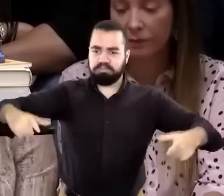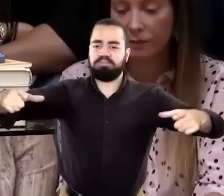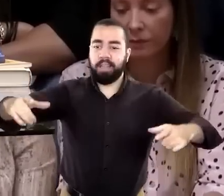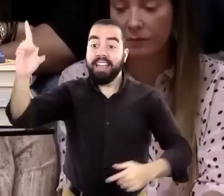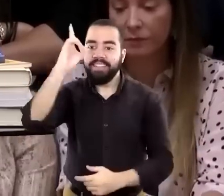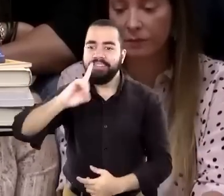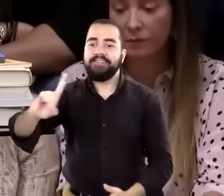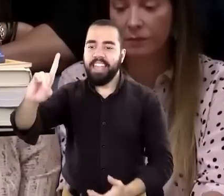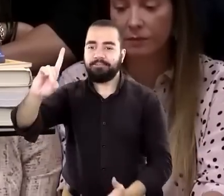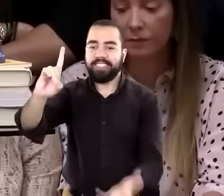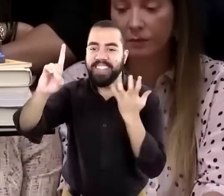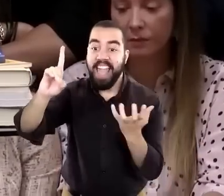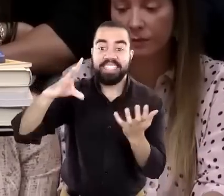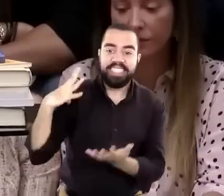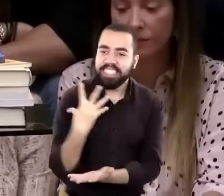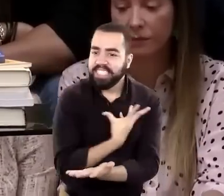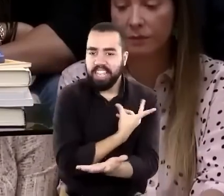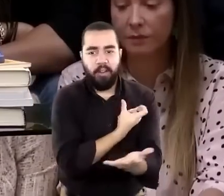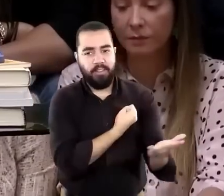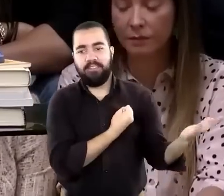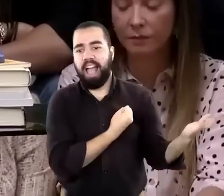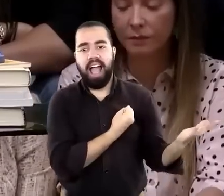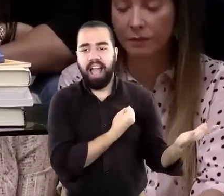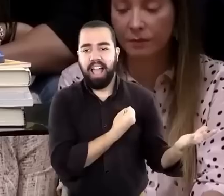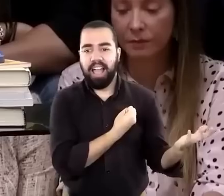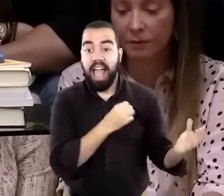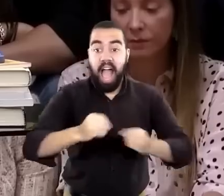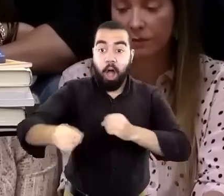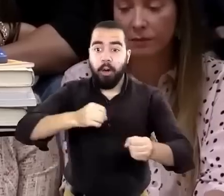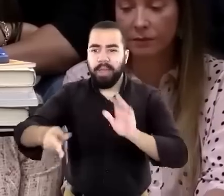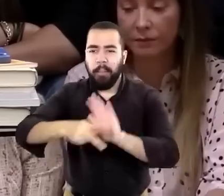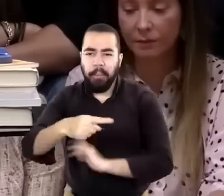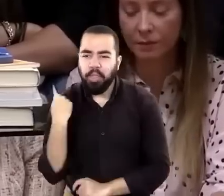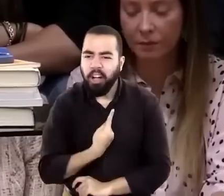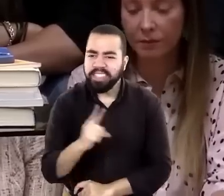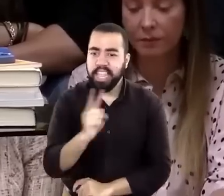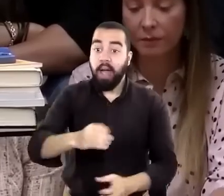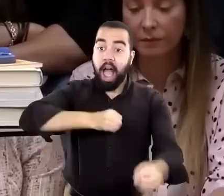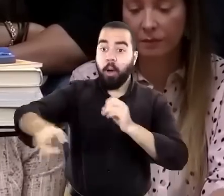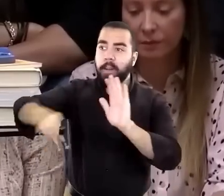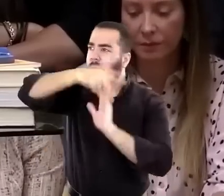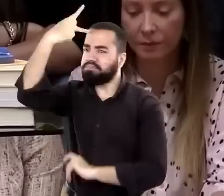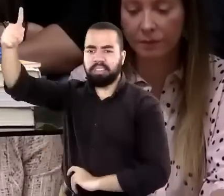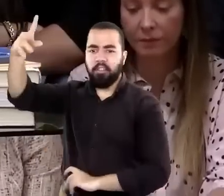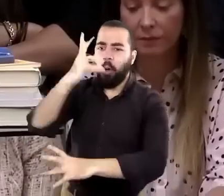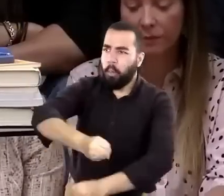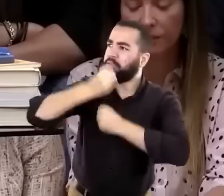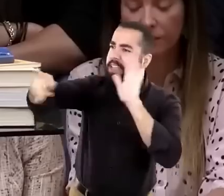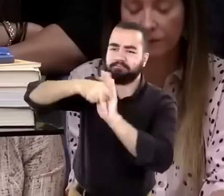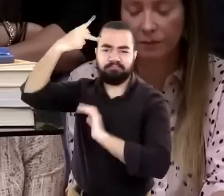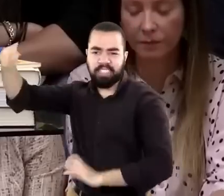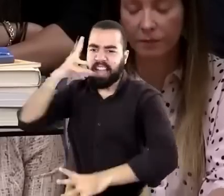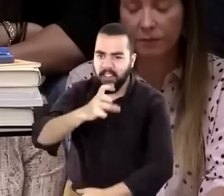muita gente em São Paulo, Deus quer salvar muitas pessoas. A obra não é nossa, a obra é dele, o desafio é dele, o poder vem dele,